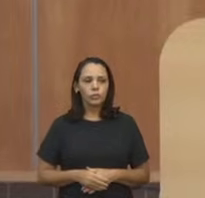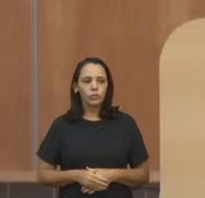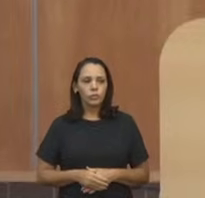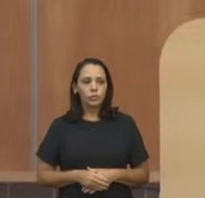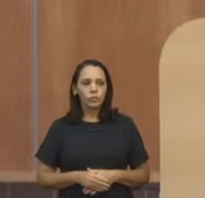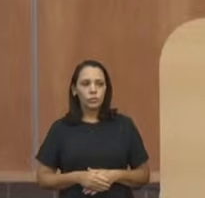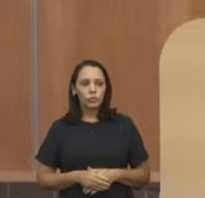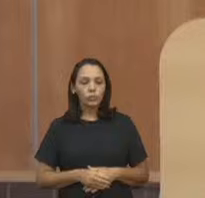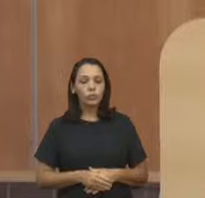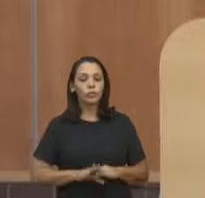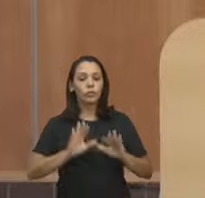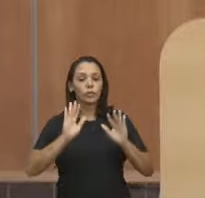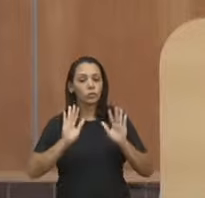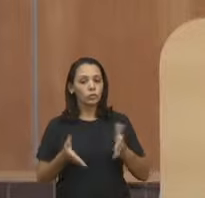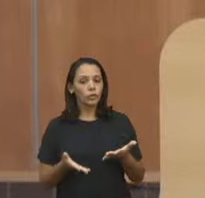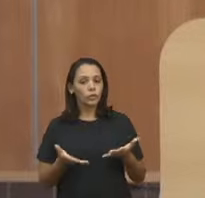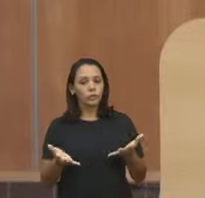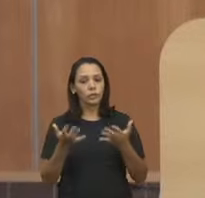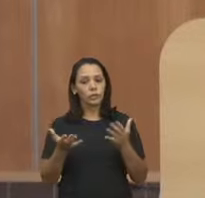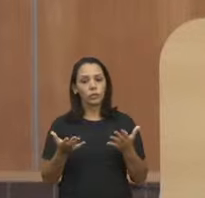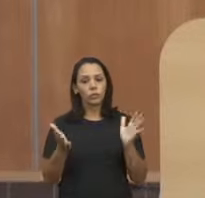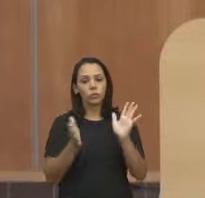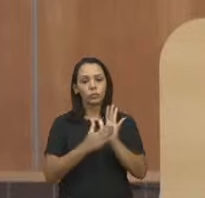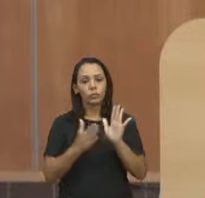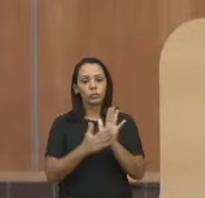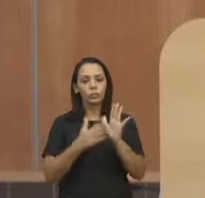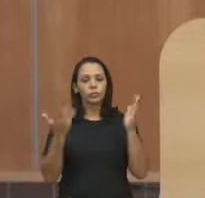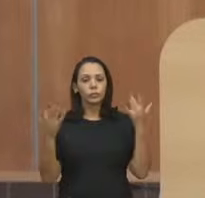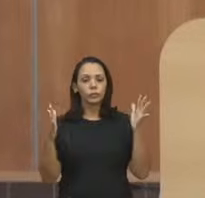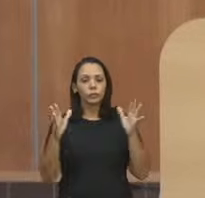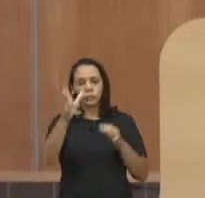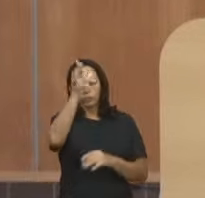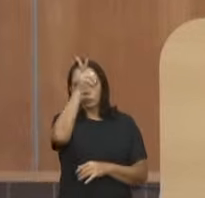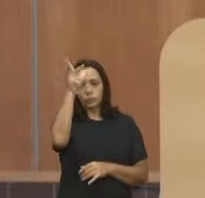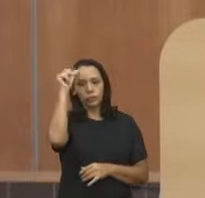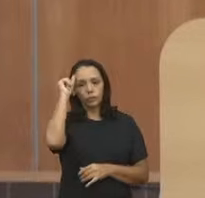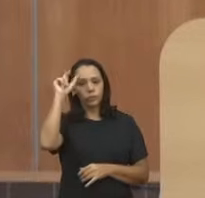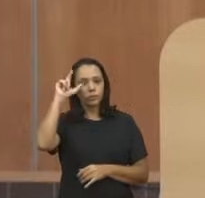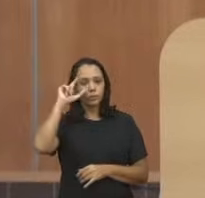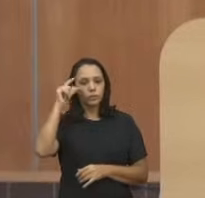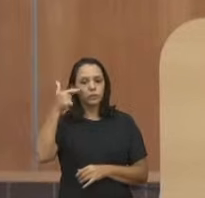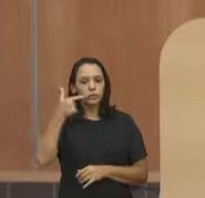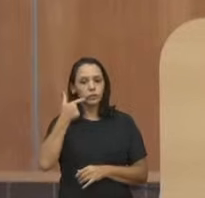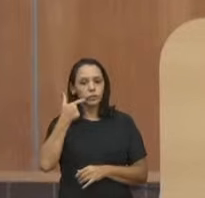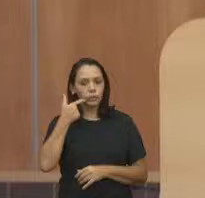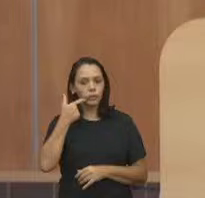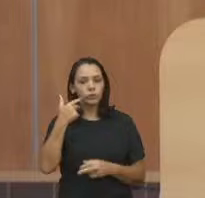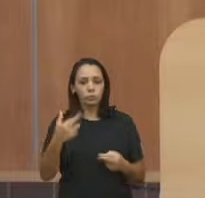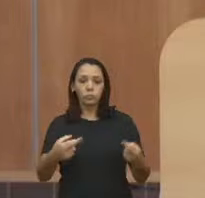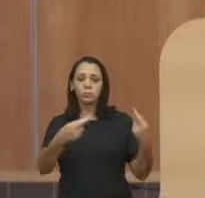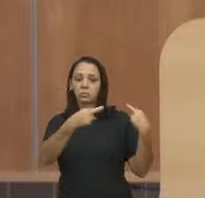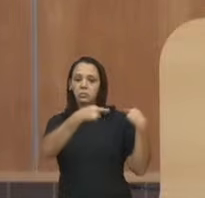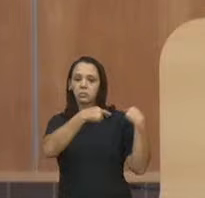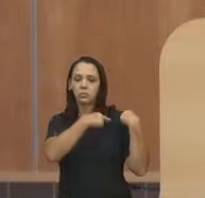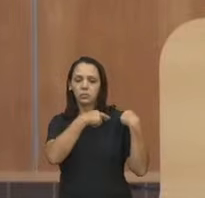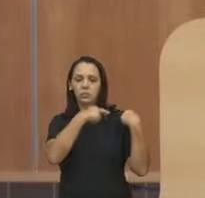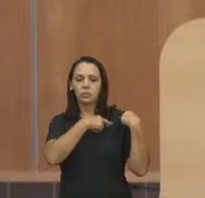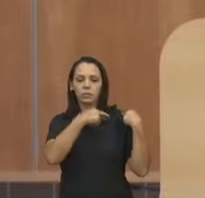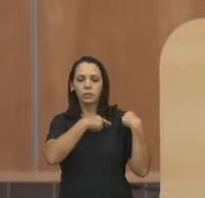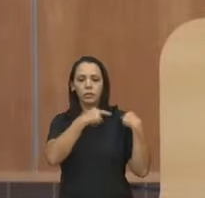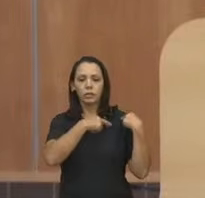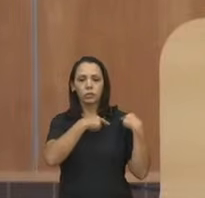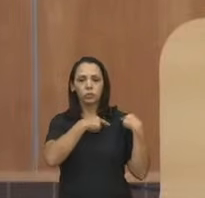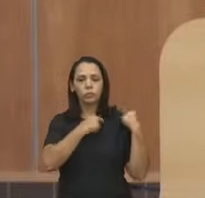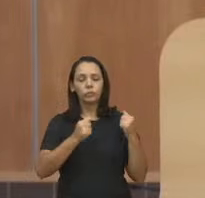aqui, né, eu já quero aqui parabenizar o prefeito Celso Florencio, que eu sei que com muita responsabilidade manda para